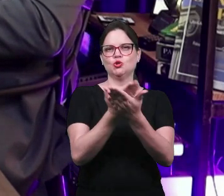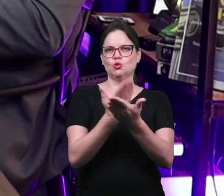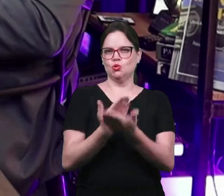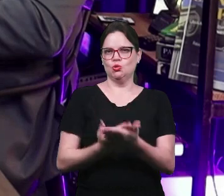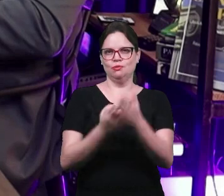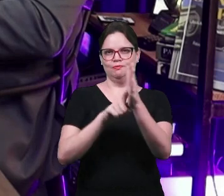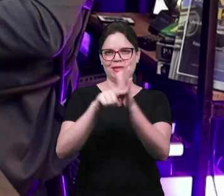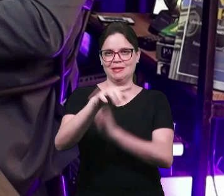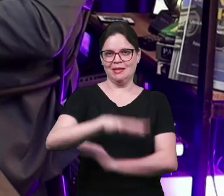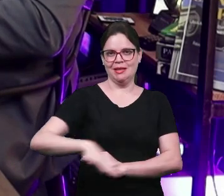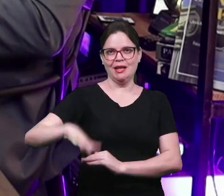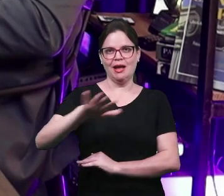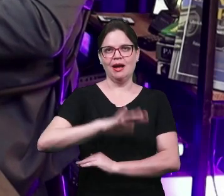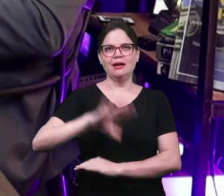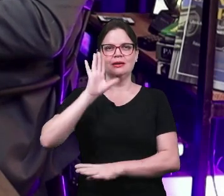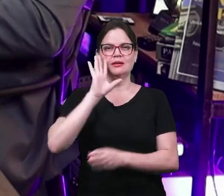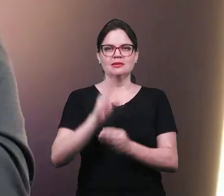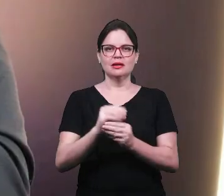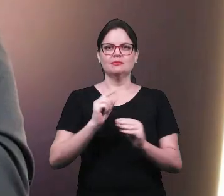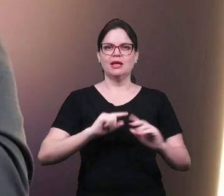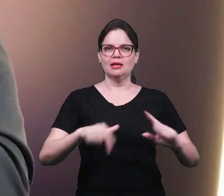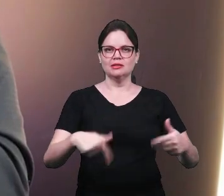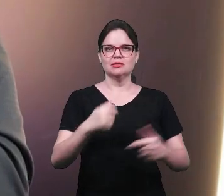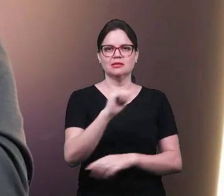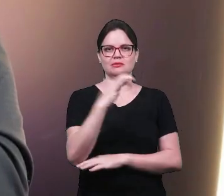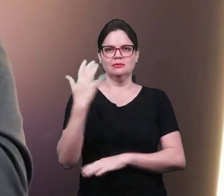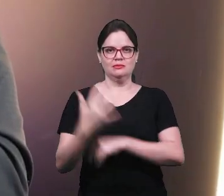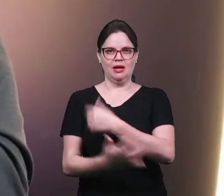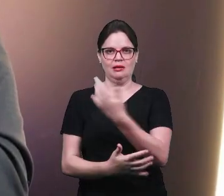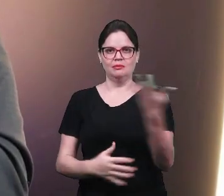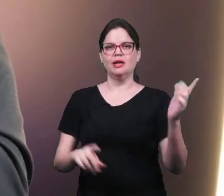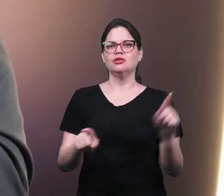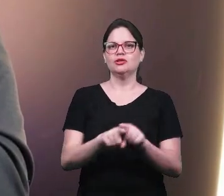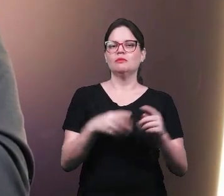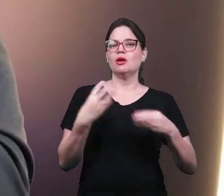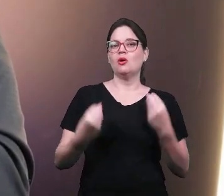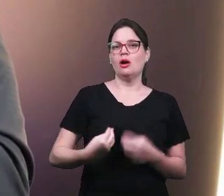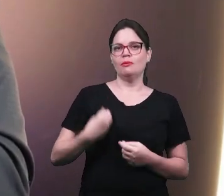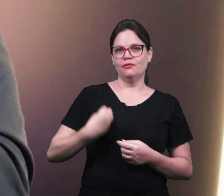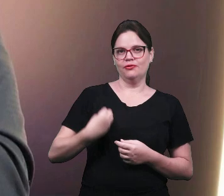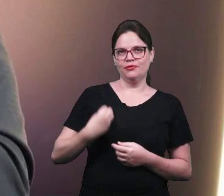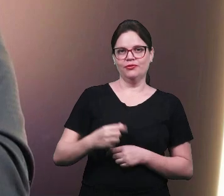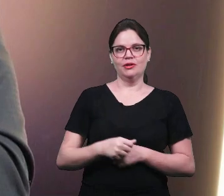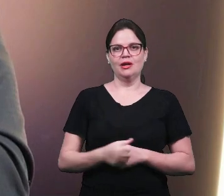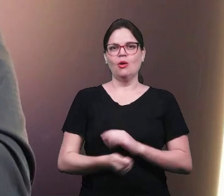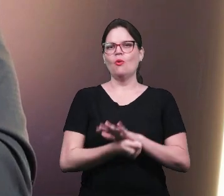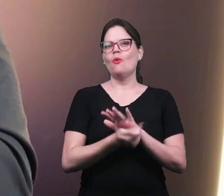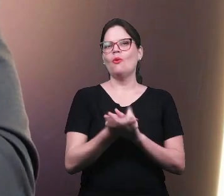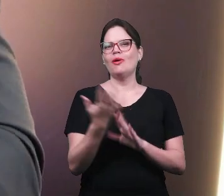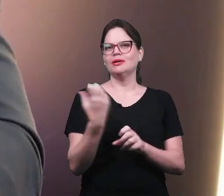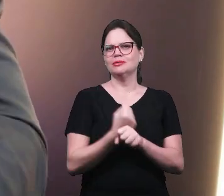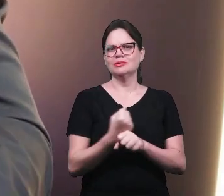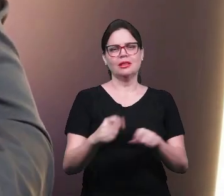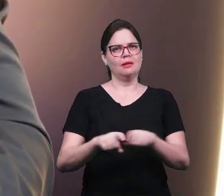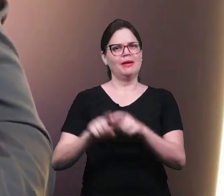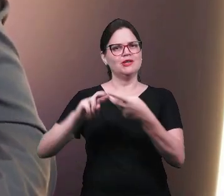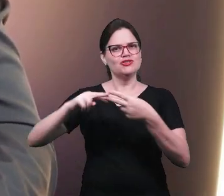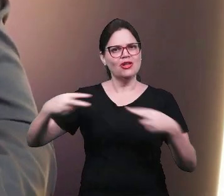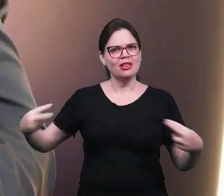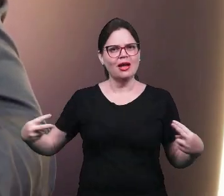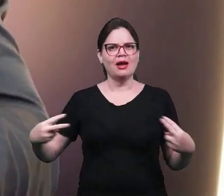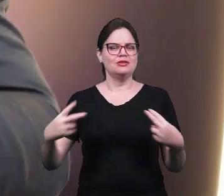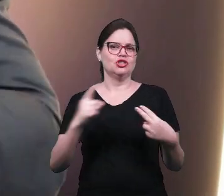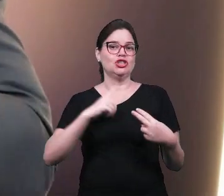pouquinho, decorre do meio ambiente, da maneira de vida deles, genética. A